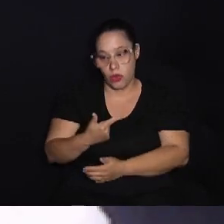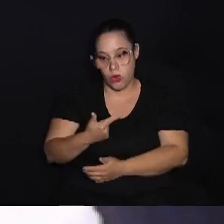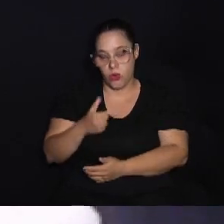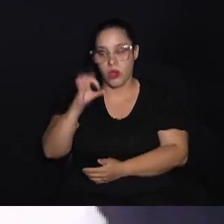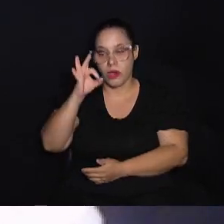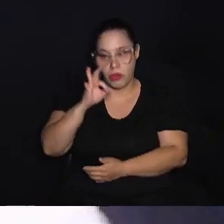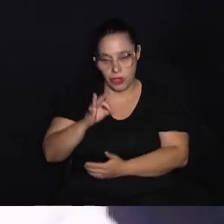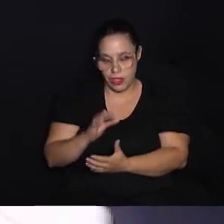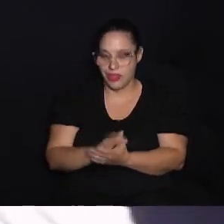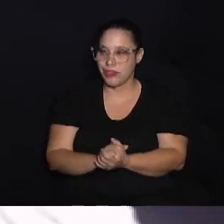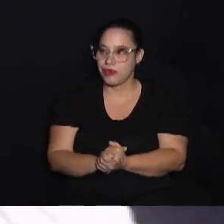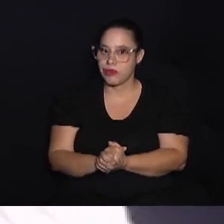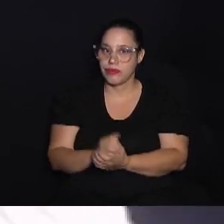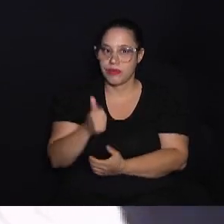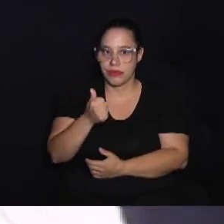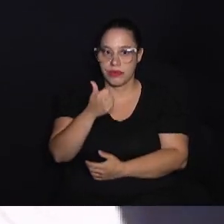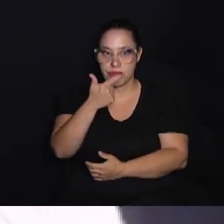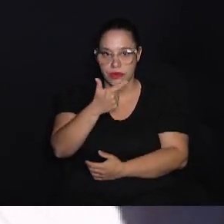nossa meta é 12%.